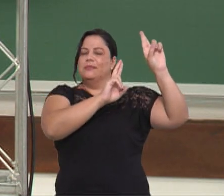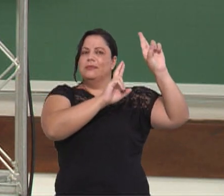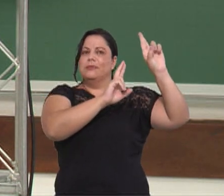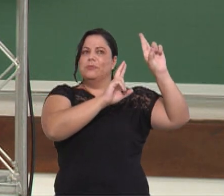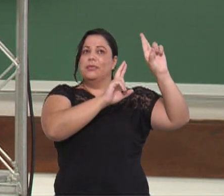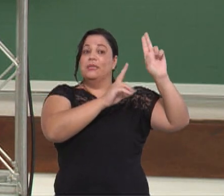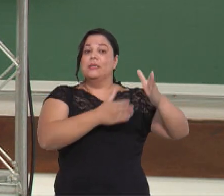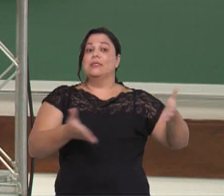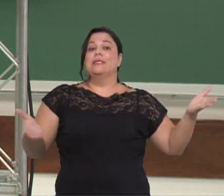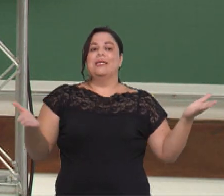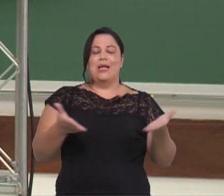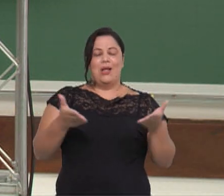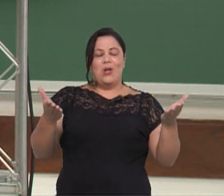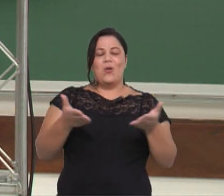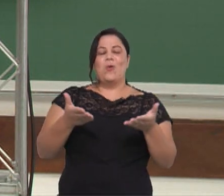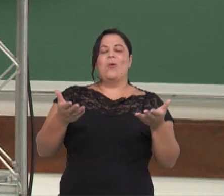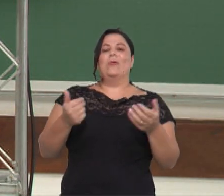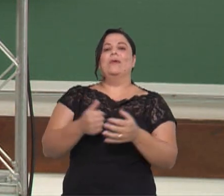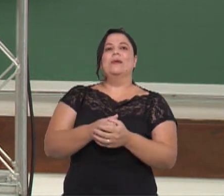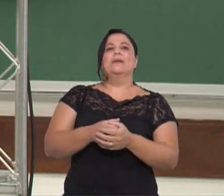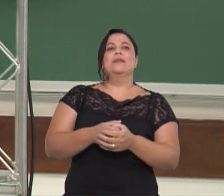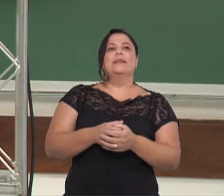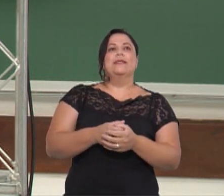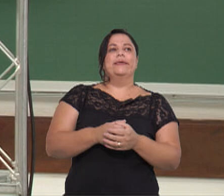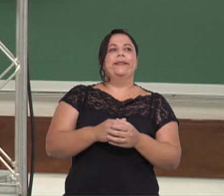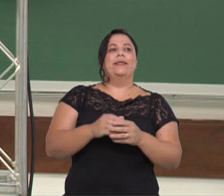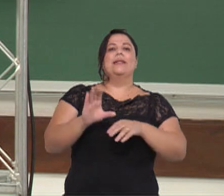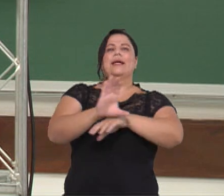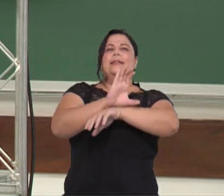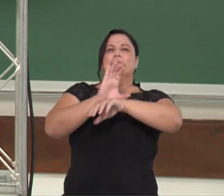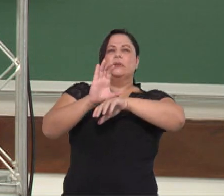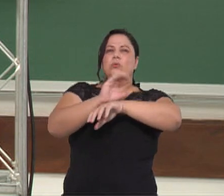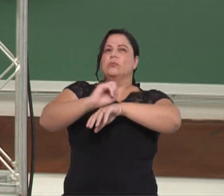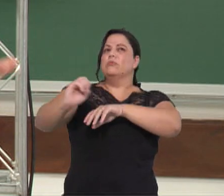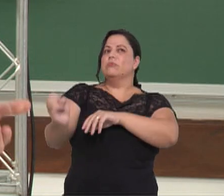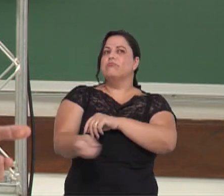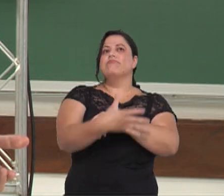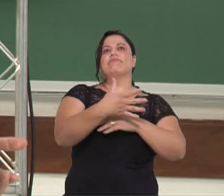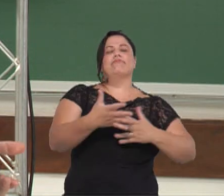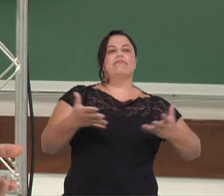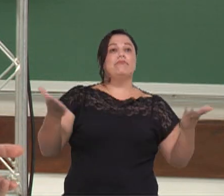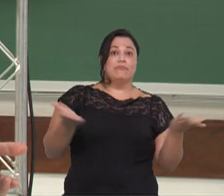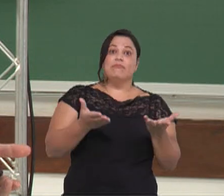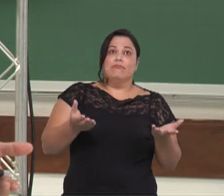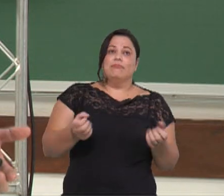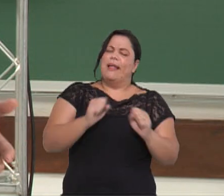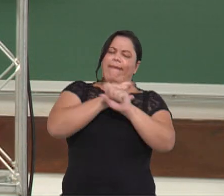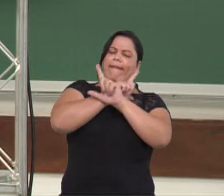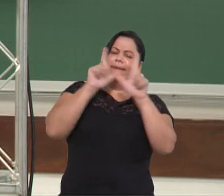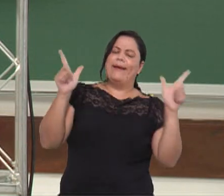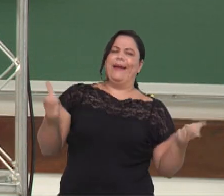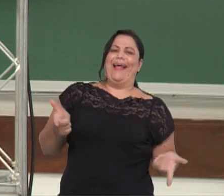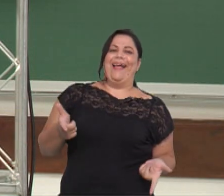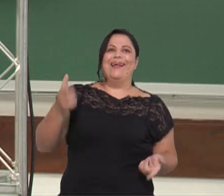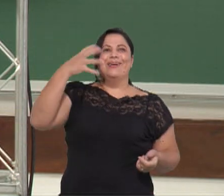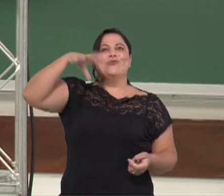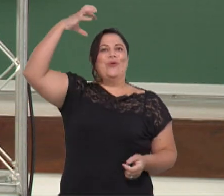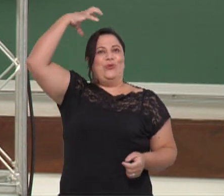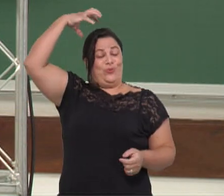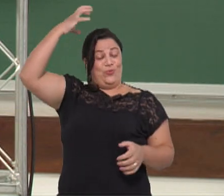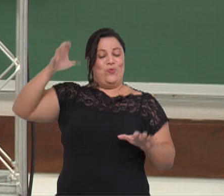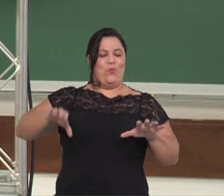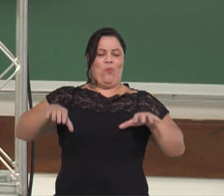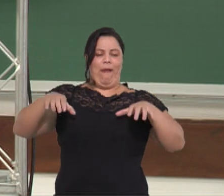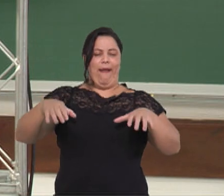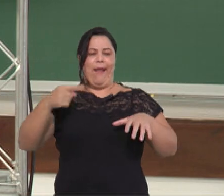nessa Assembleia, nessa Constituição. É óbvio que enquanto eu tenho um rei que não quer e possui o exército, é